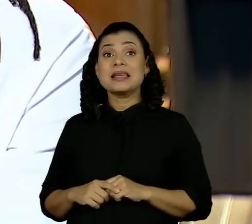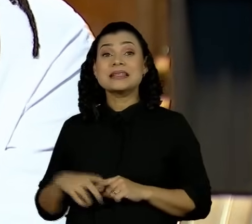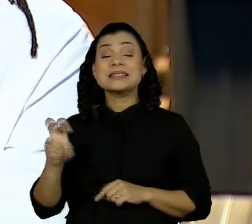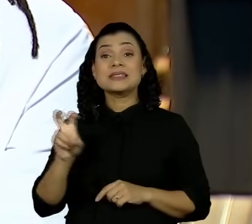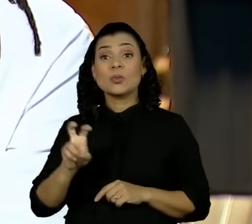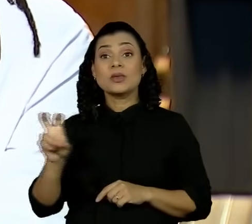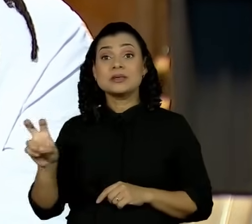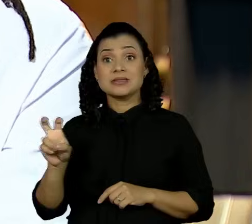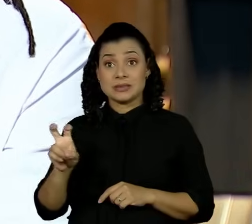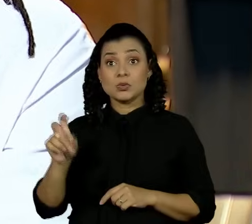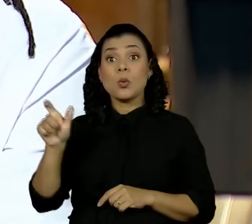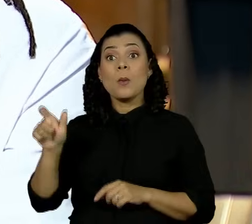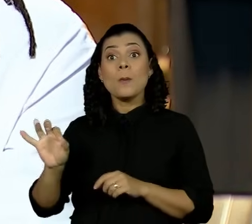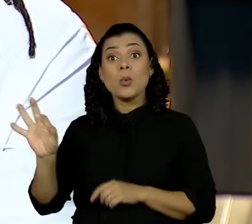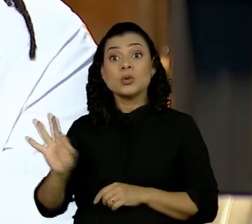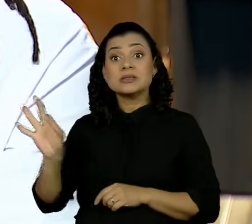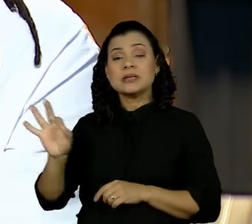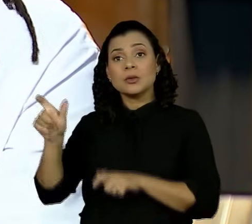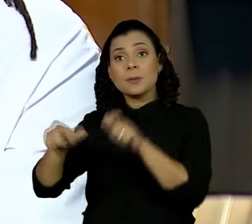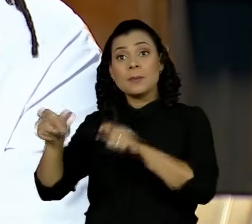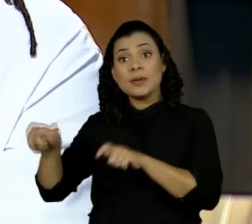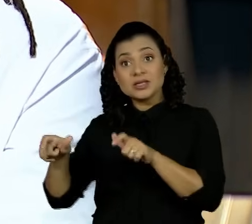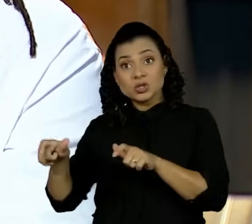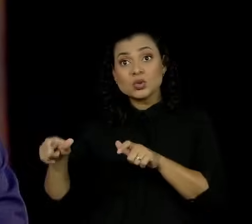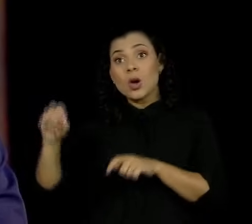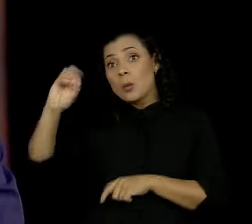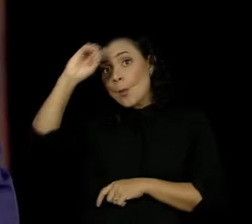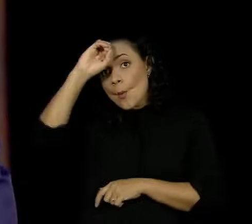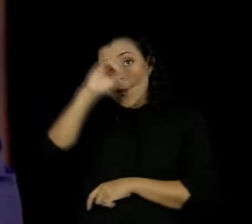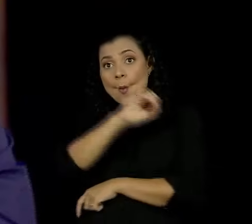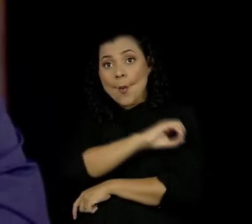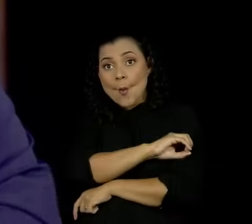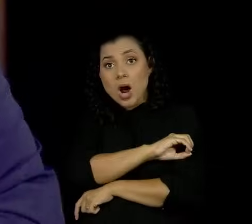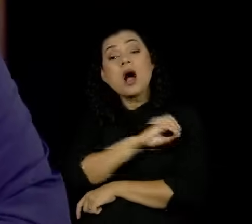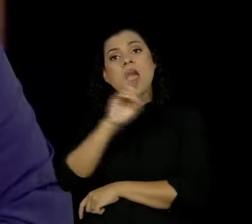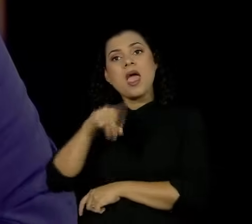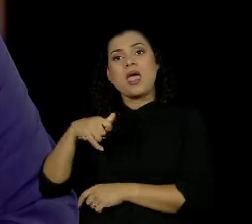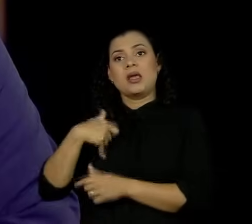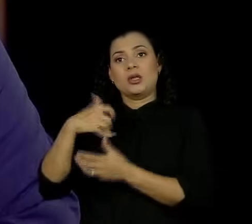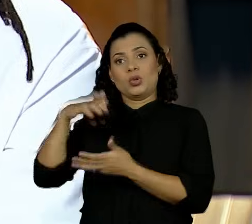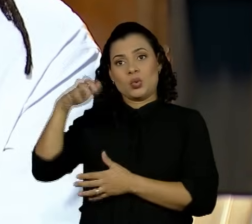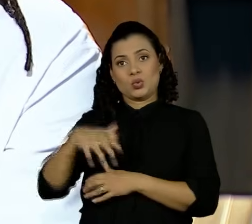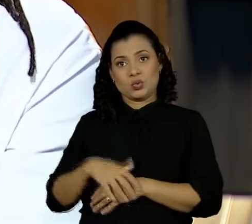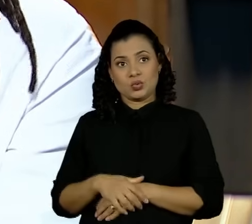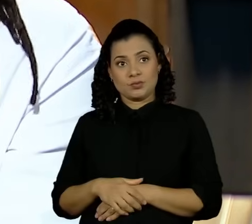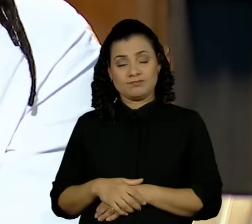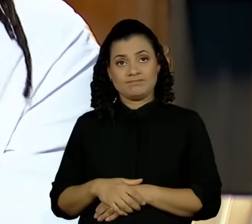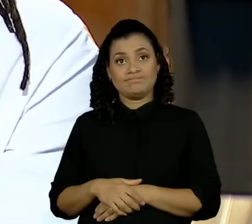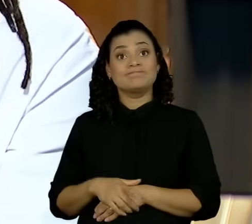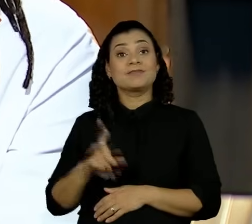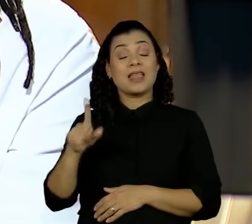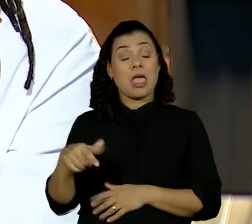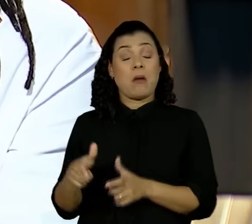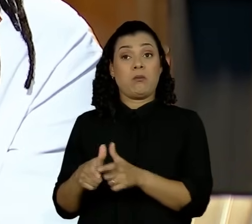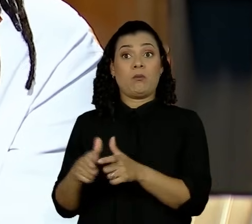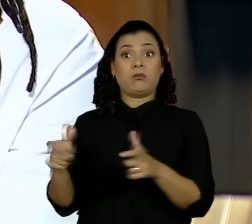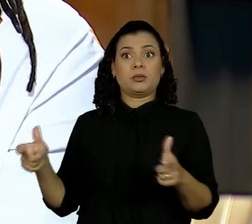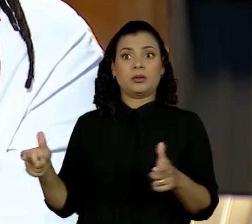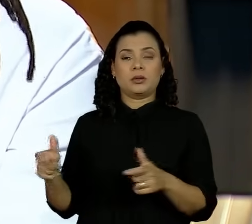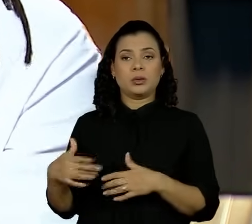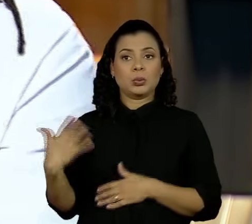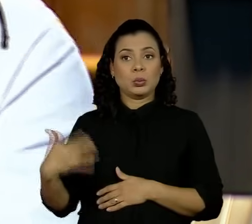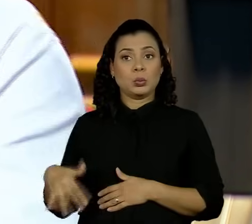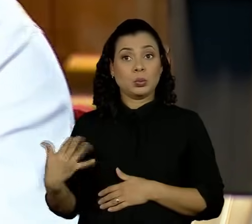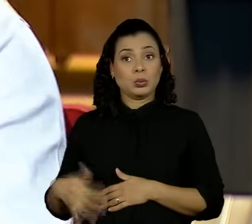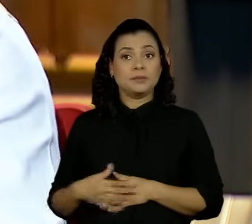55% das pessoas analfabetas Hum, são idosas. olha isso. É um número muito grande. Olha Então